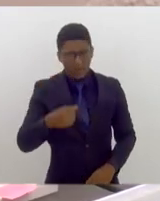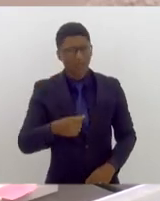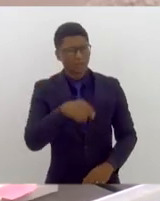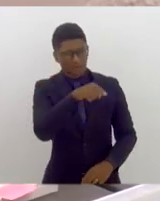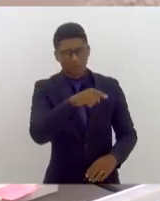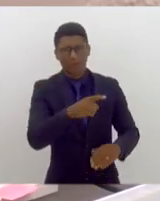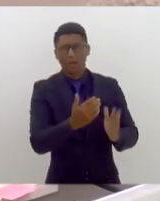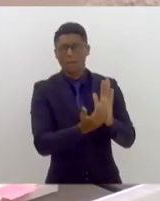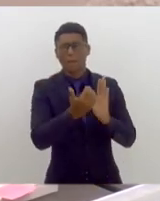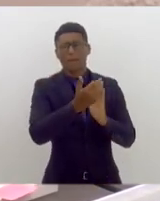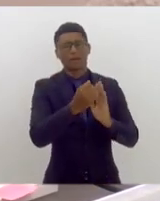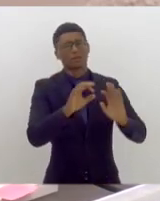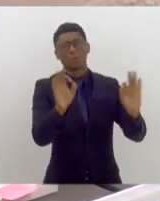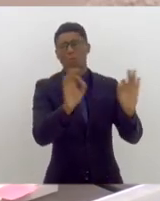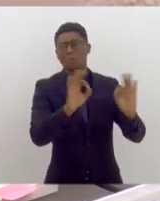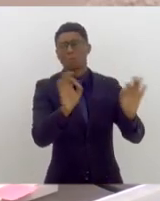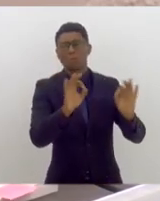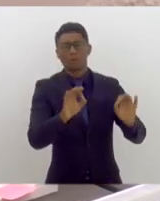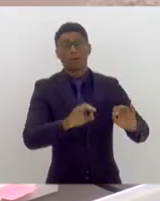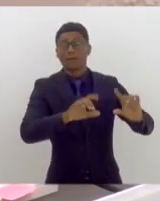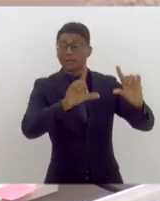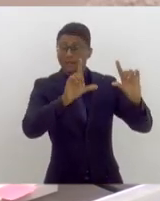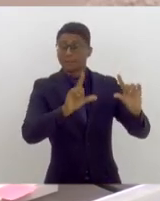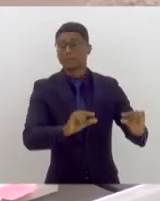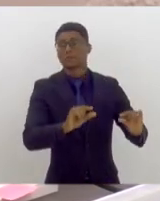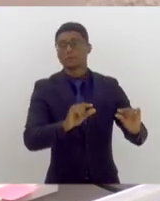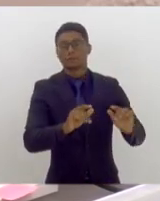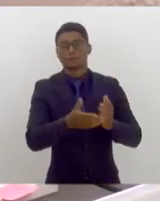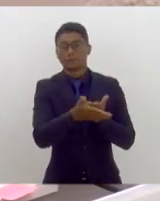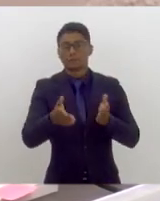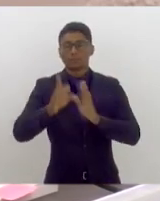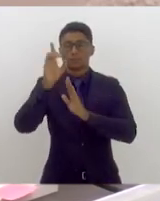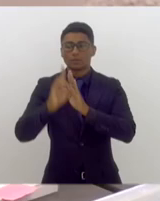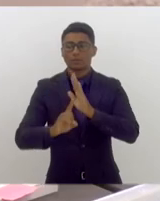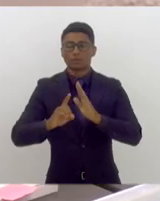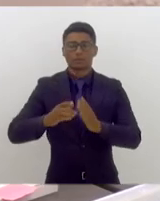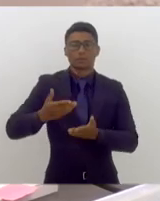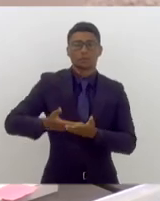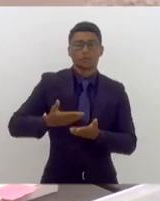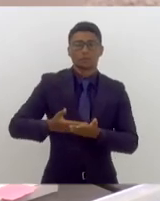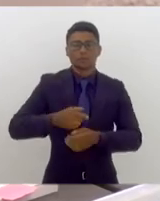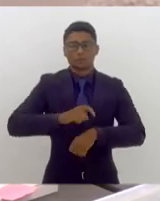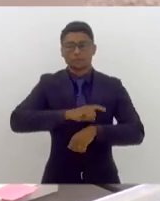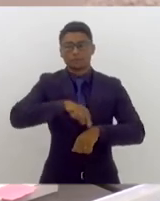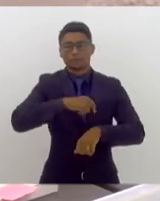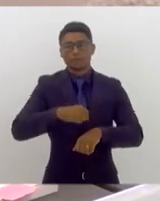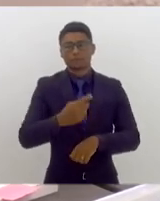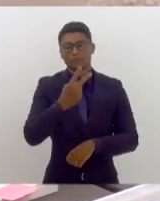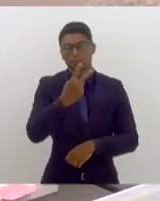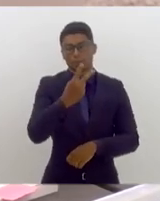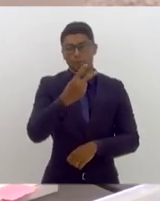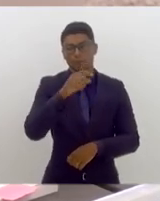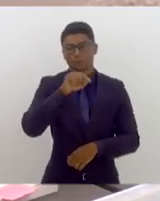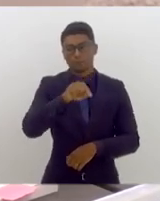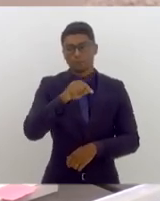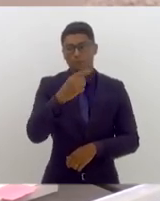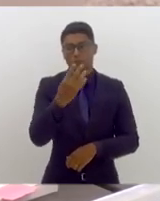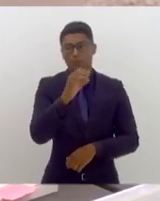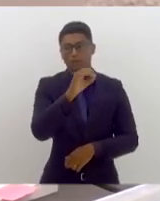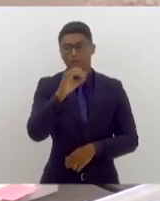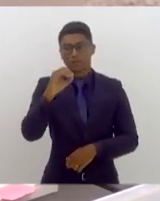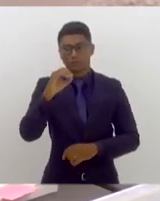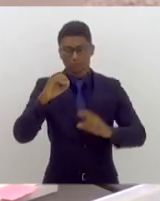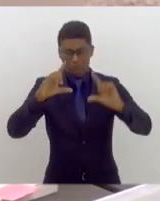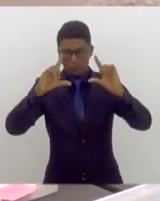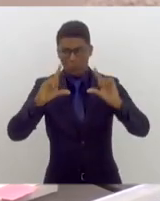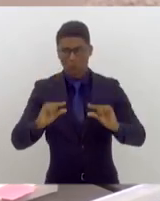uma diminuição do direito à educação, as 2.400 horas que passam a valer como 1.800